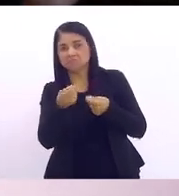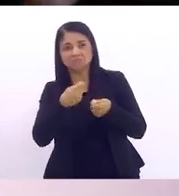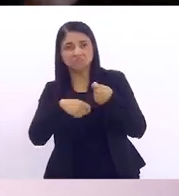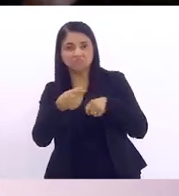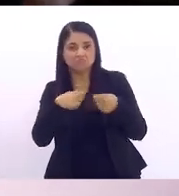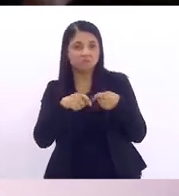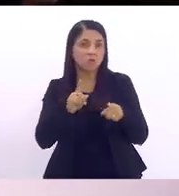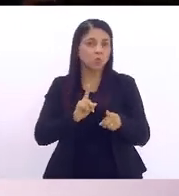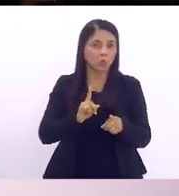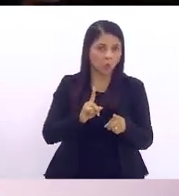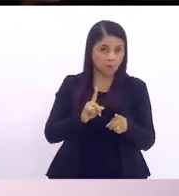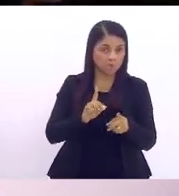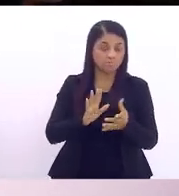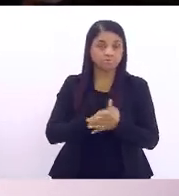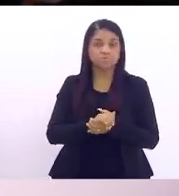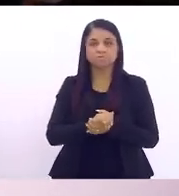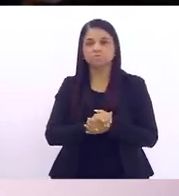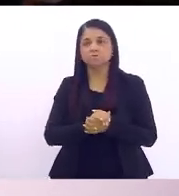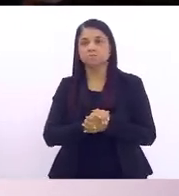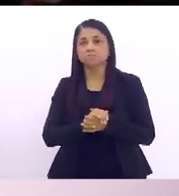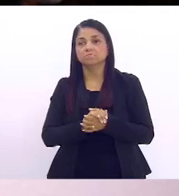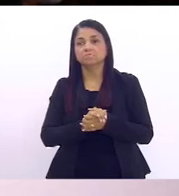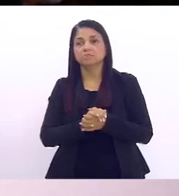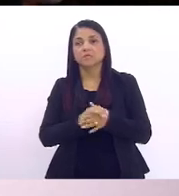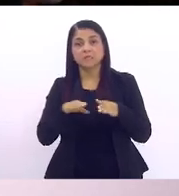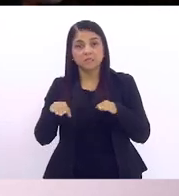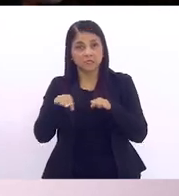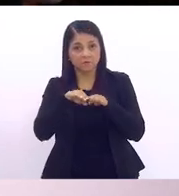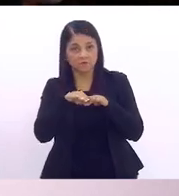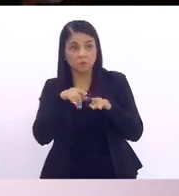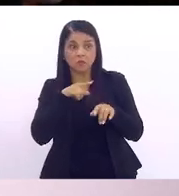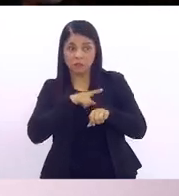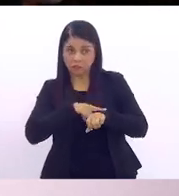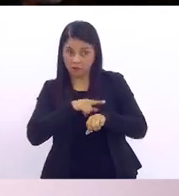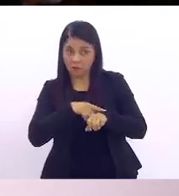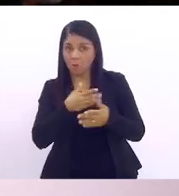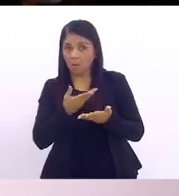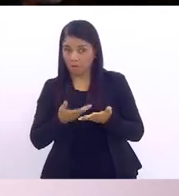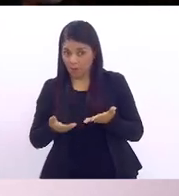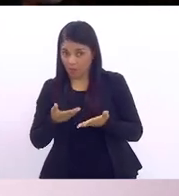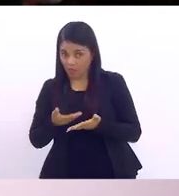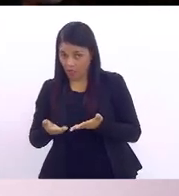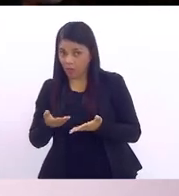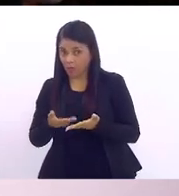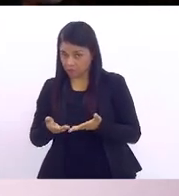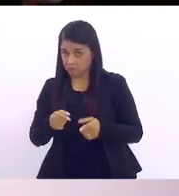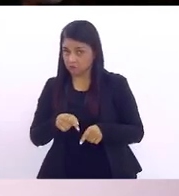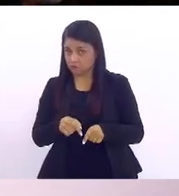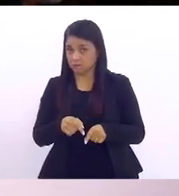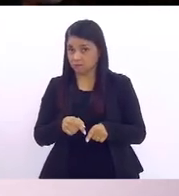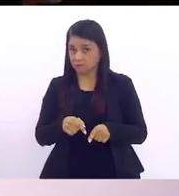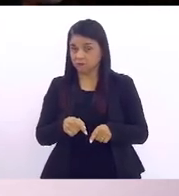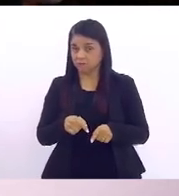exigir que essa pessoa gaste seu tempo porque tempo é dinheiro para todo mundo gaste seu